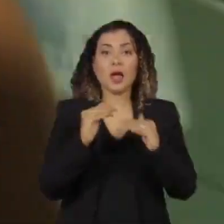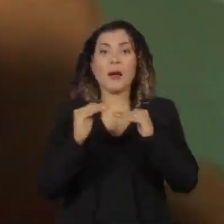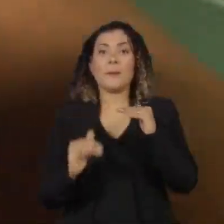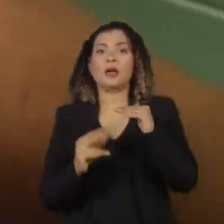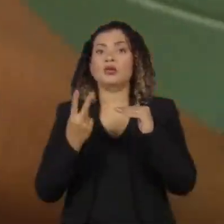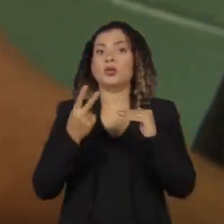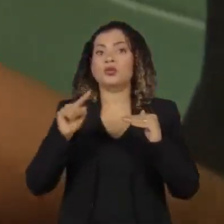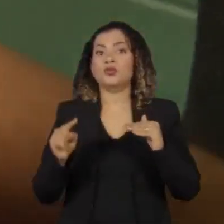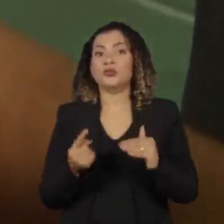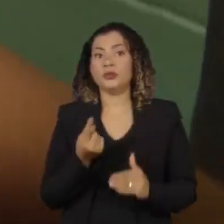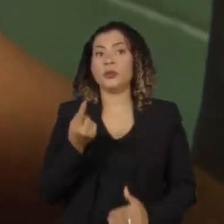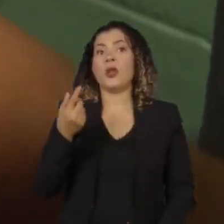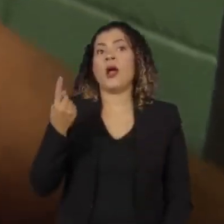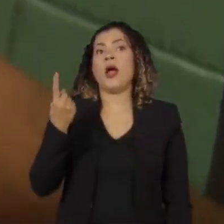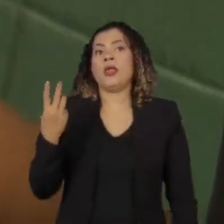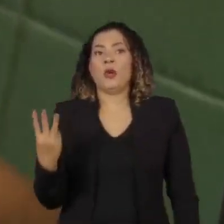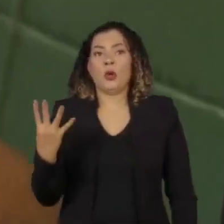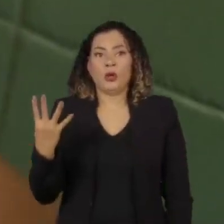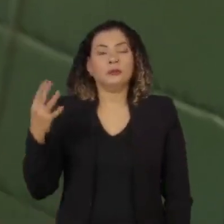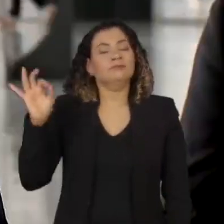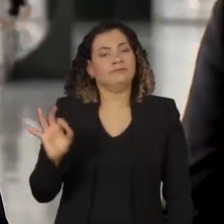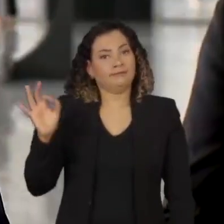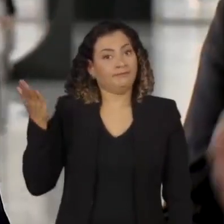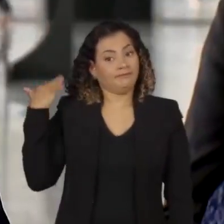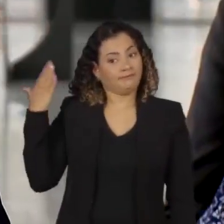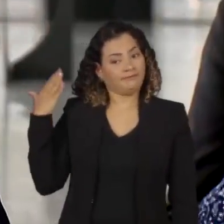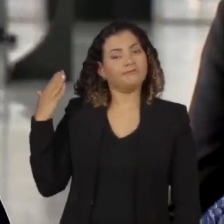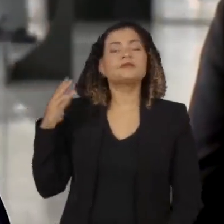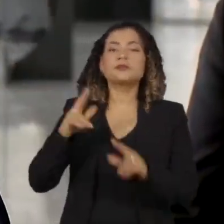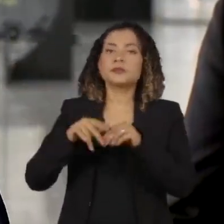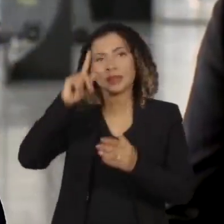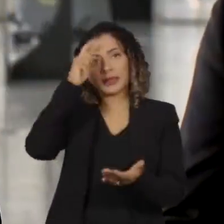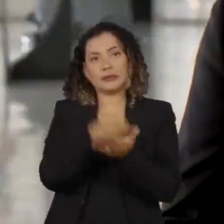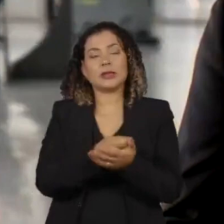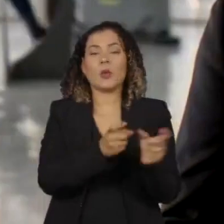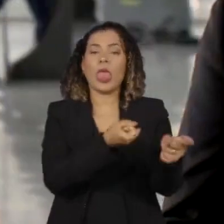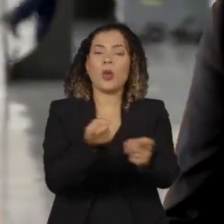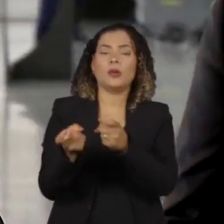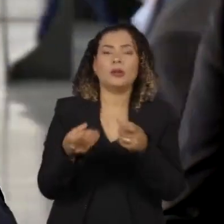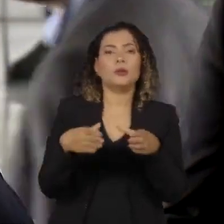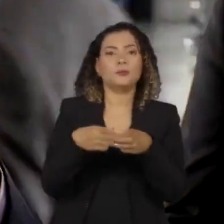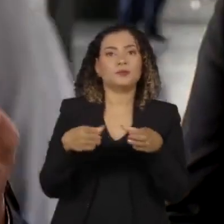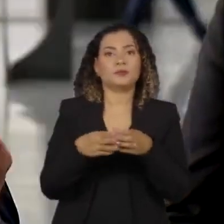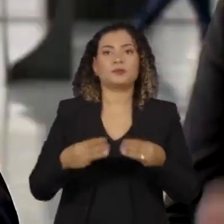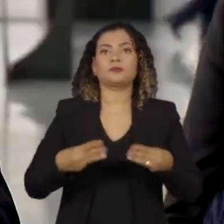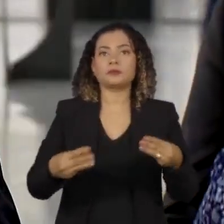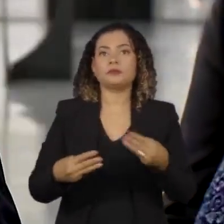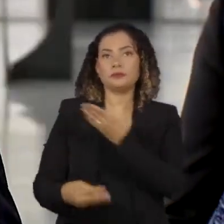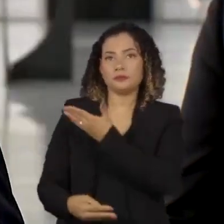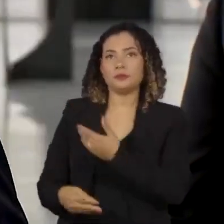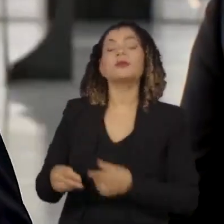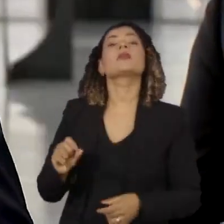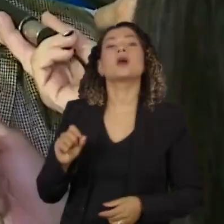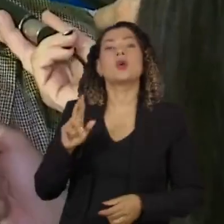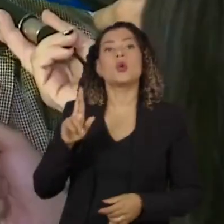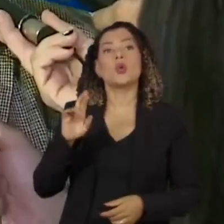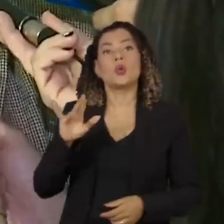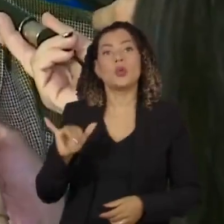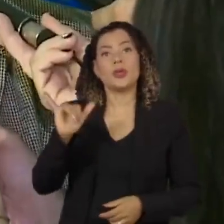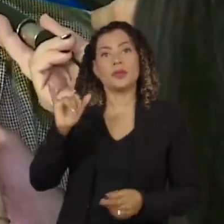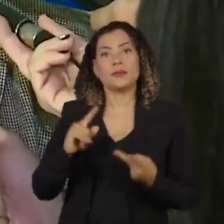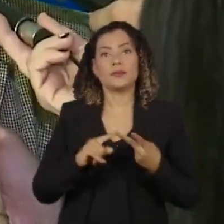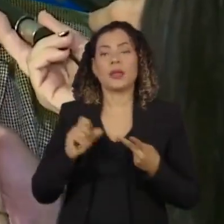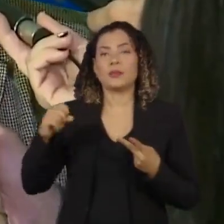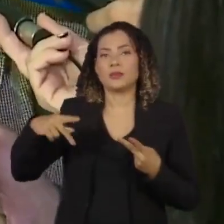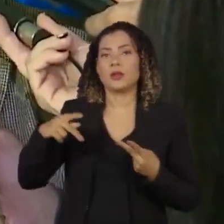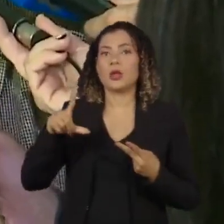de 2,14%, como era antes. A decisão veio após reunião entre os ministros-chefe da Casa Civil, Rui Costa, da